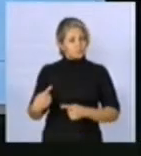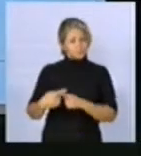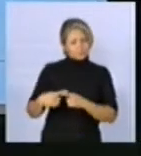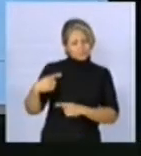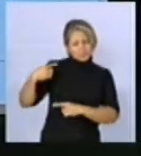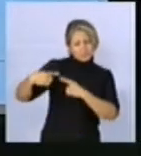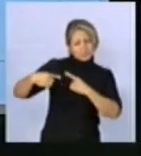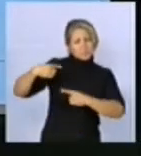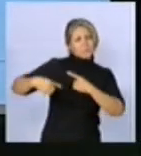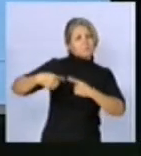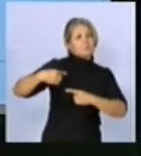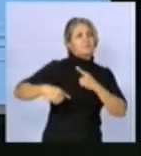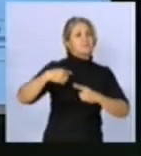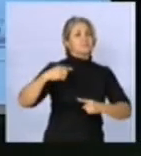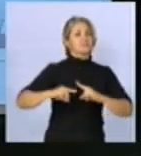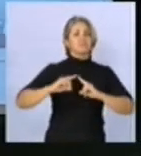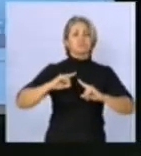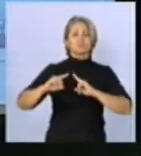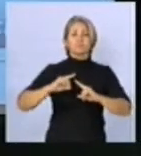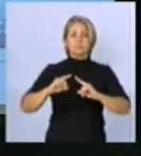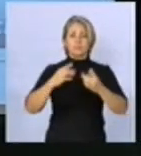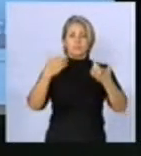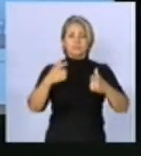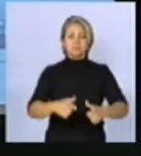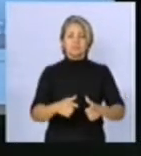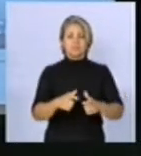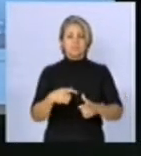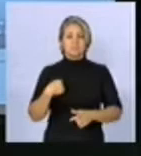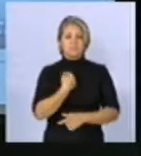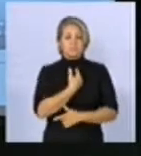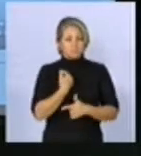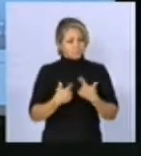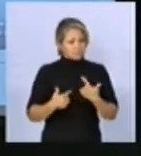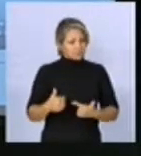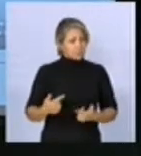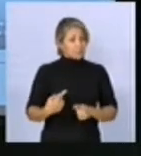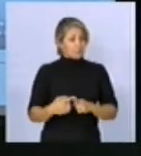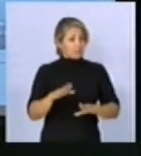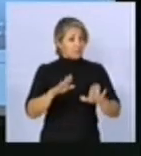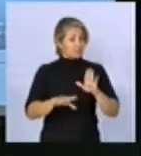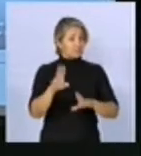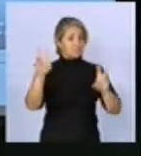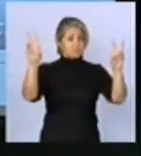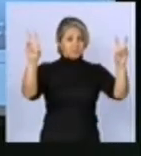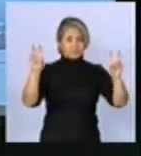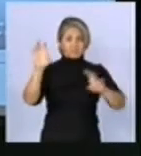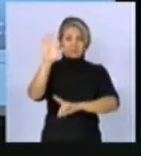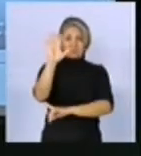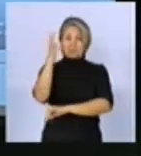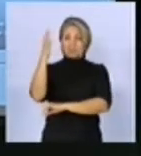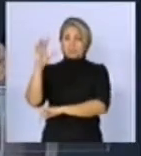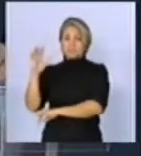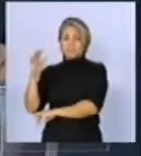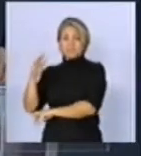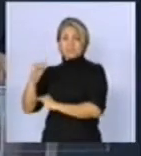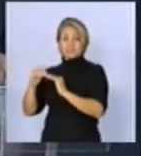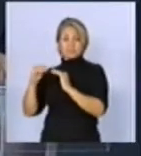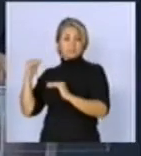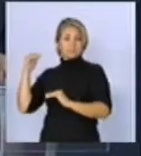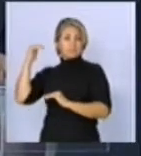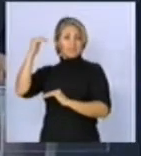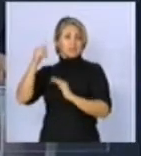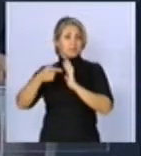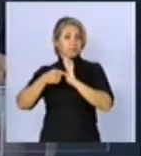debatido se eu me dizer e nosso âmbito uma vez que essas questões ambientais que perpassam não